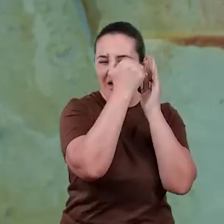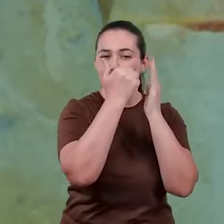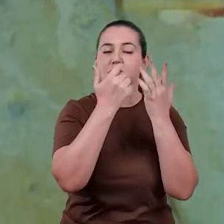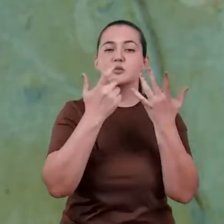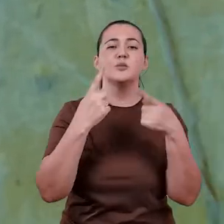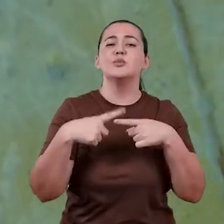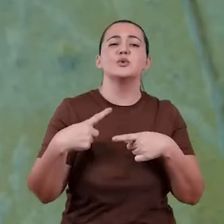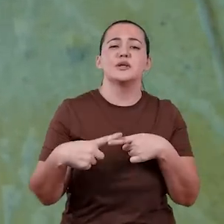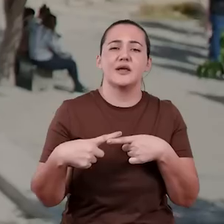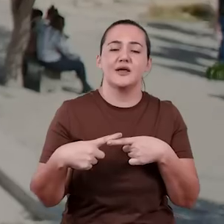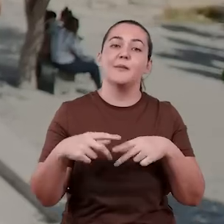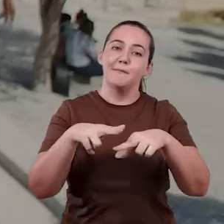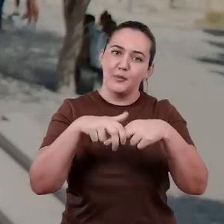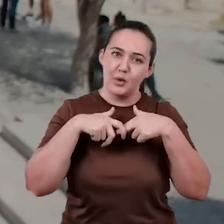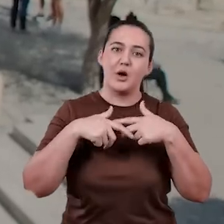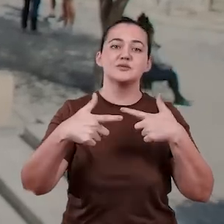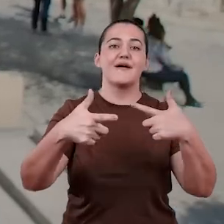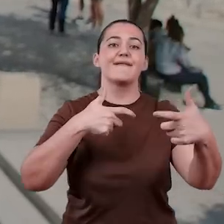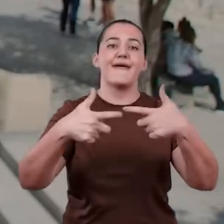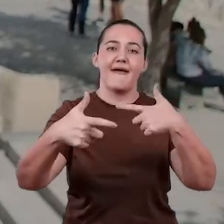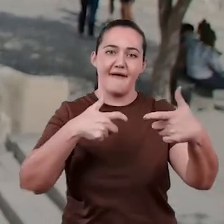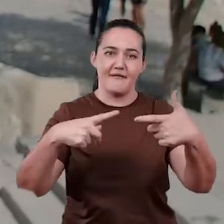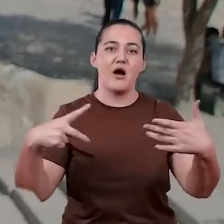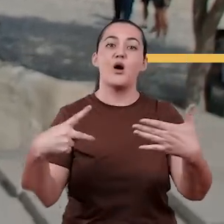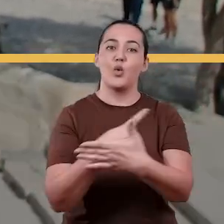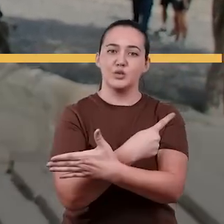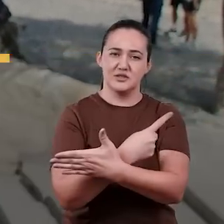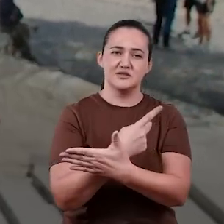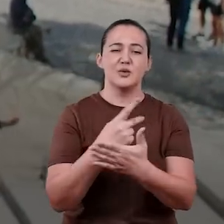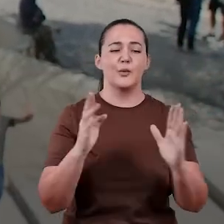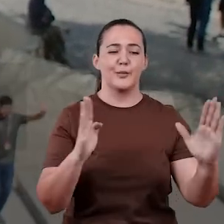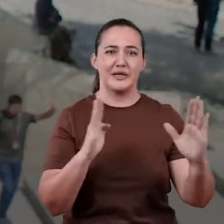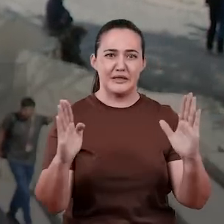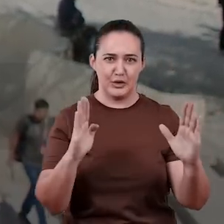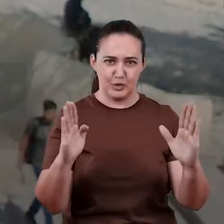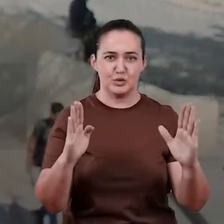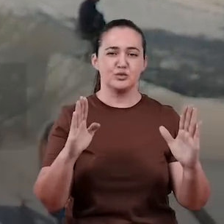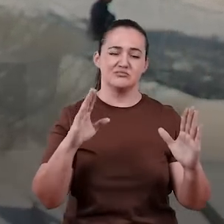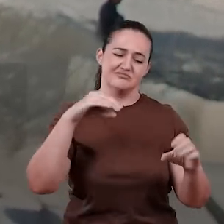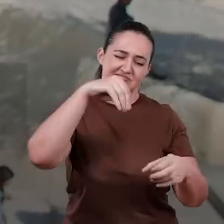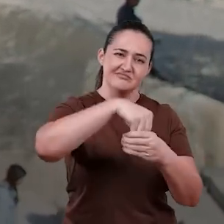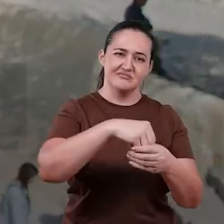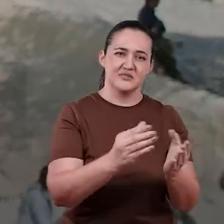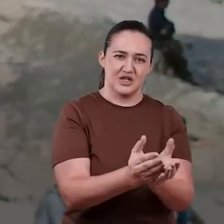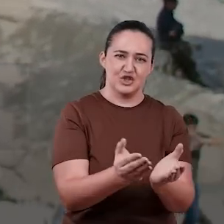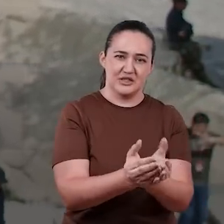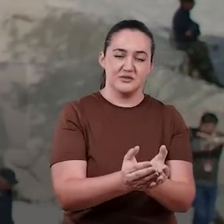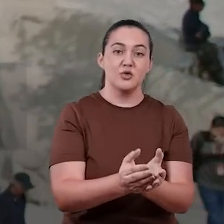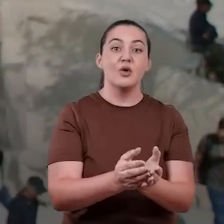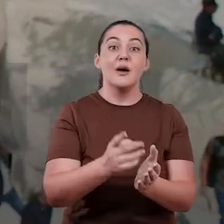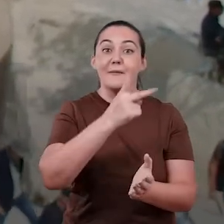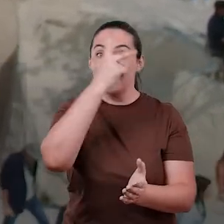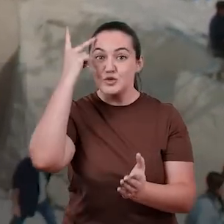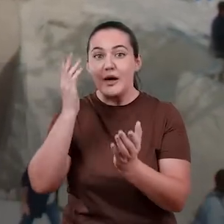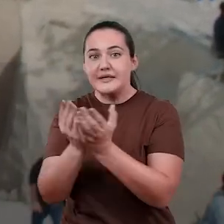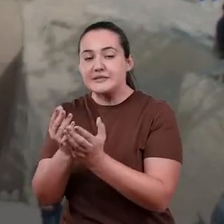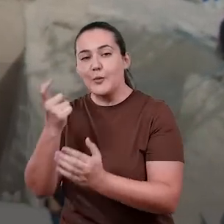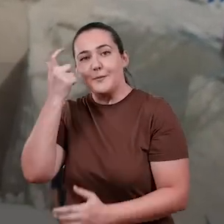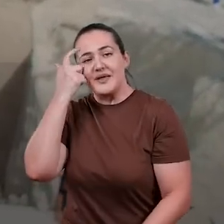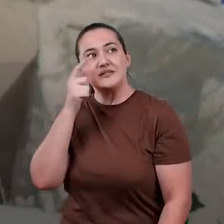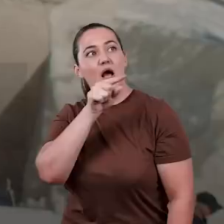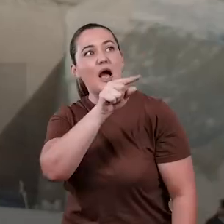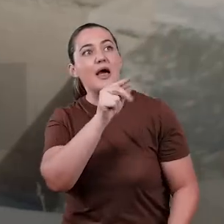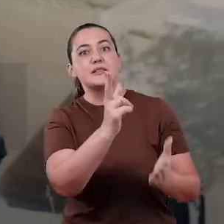arrancados de muitas imagens foi a guerra iconoclasta, ocorrida dentro do cristianismo, onde alguns cristãos achavam que